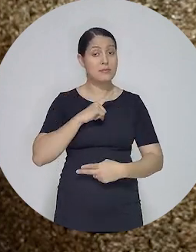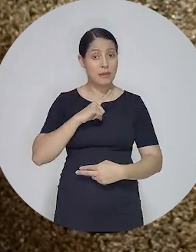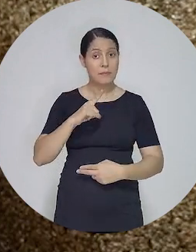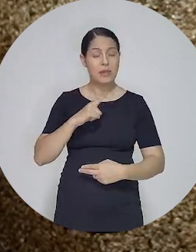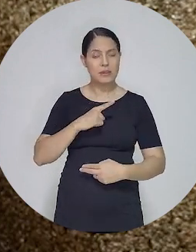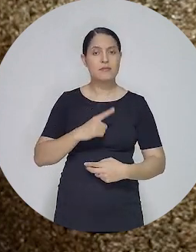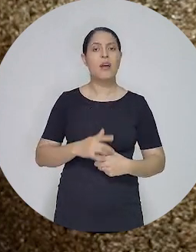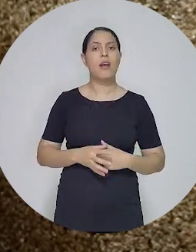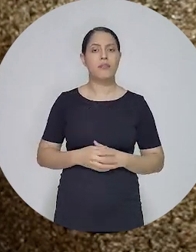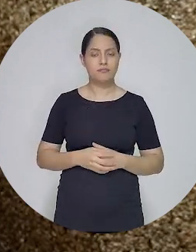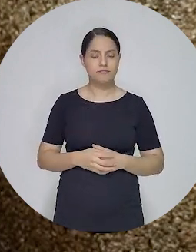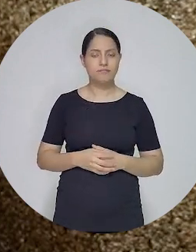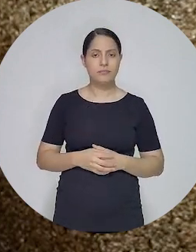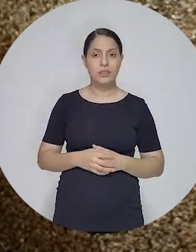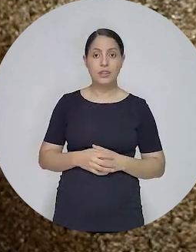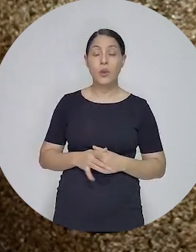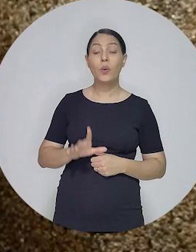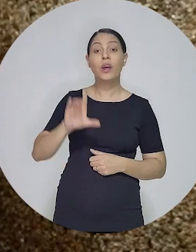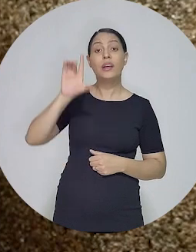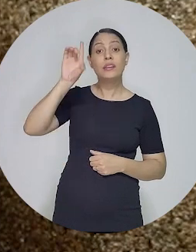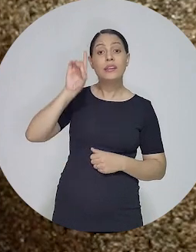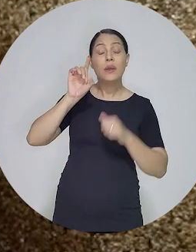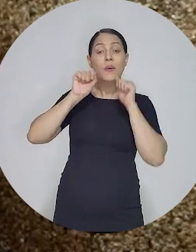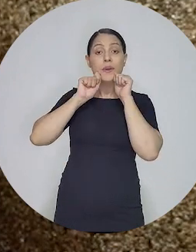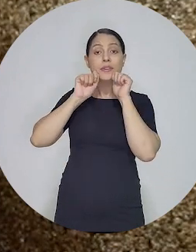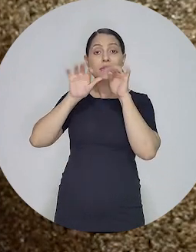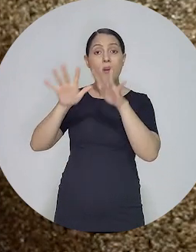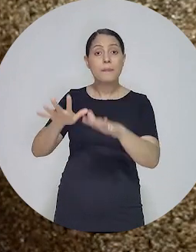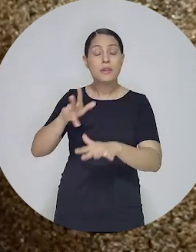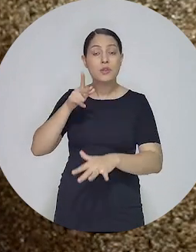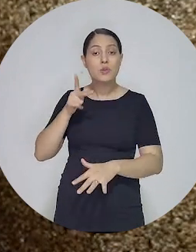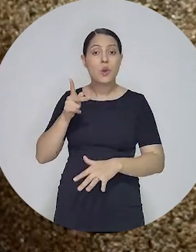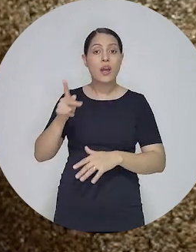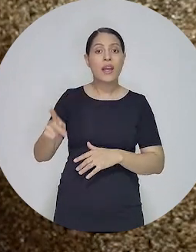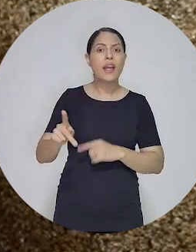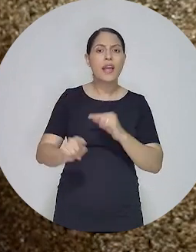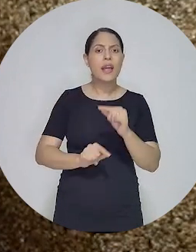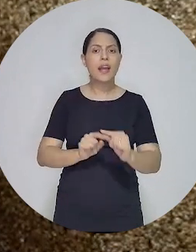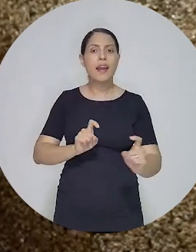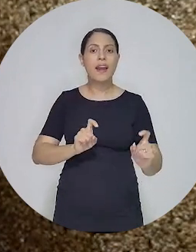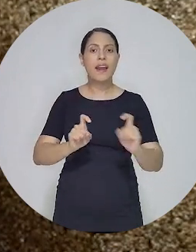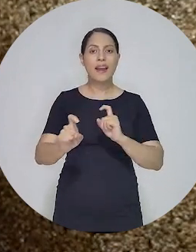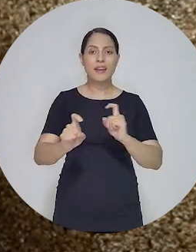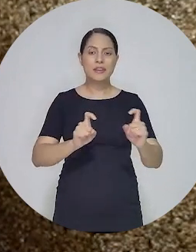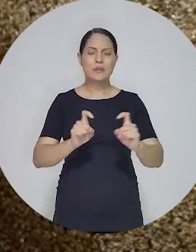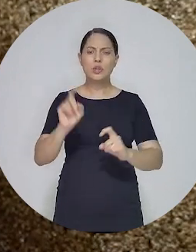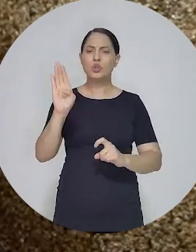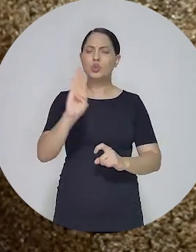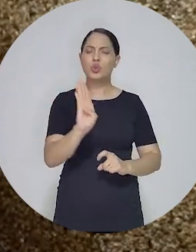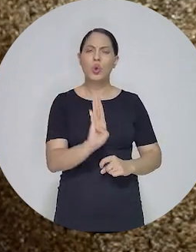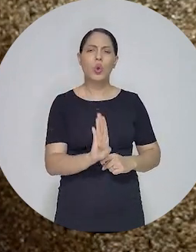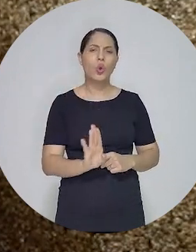responsabilidade. Ele botou uma bênção na mão dele para ele administrar